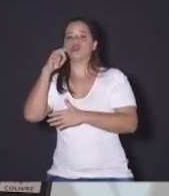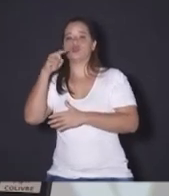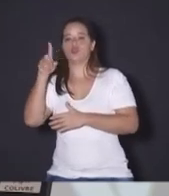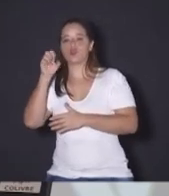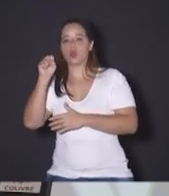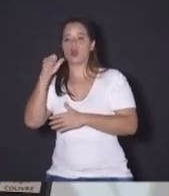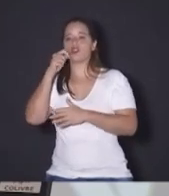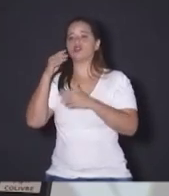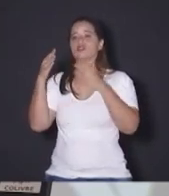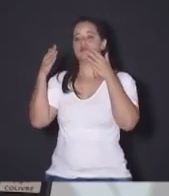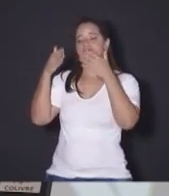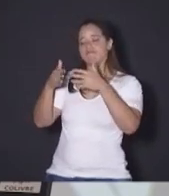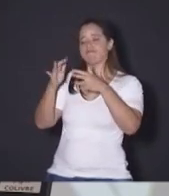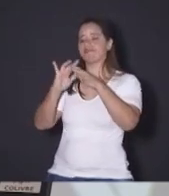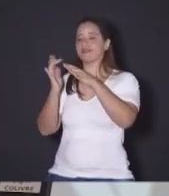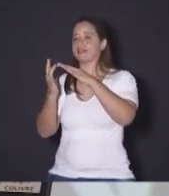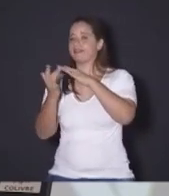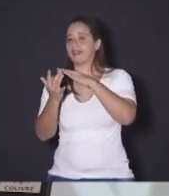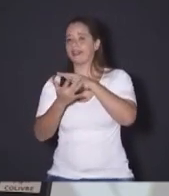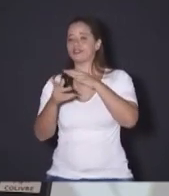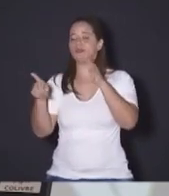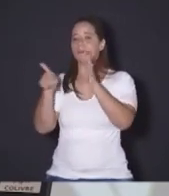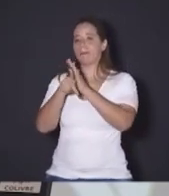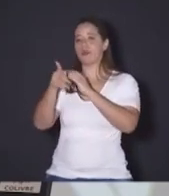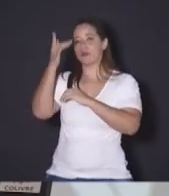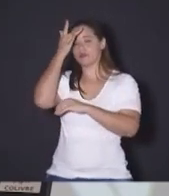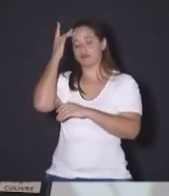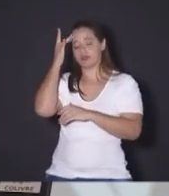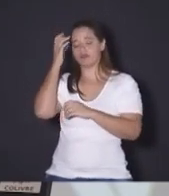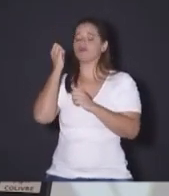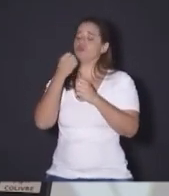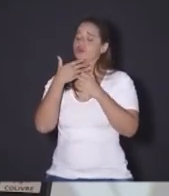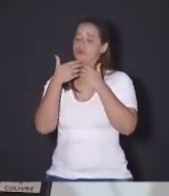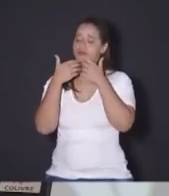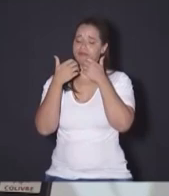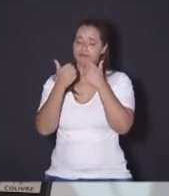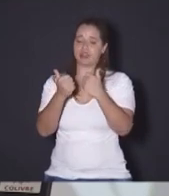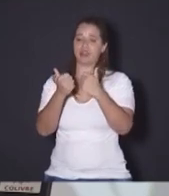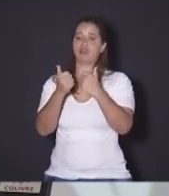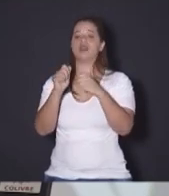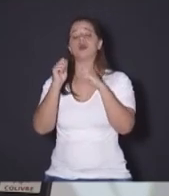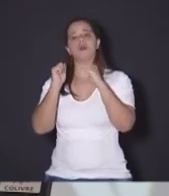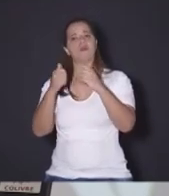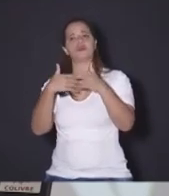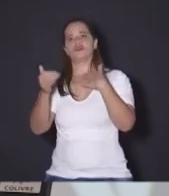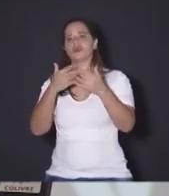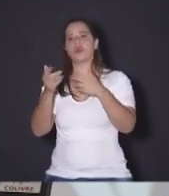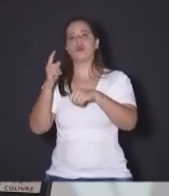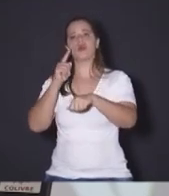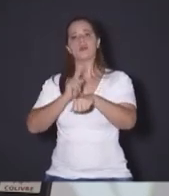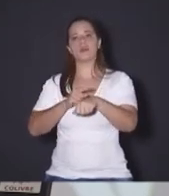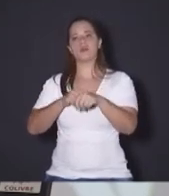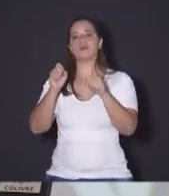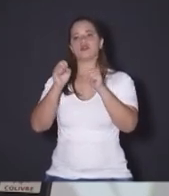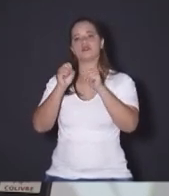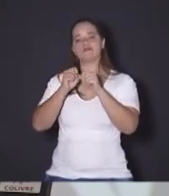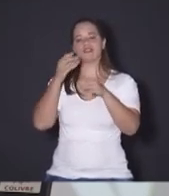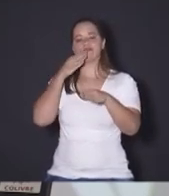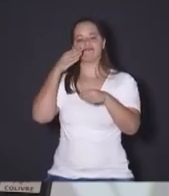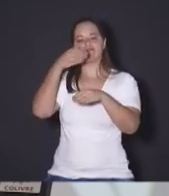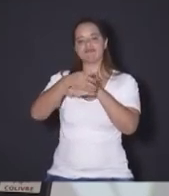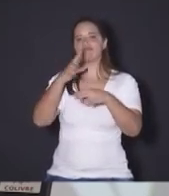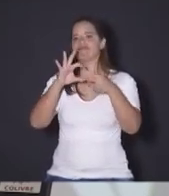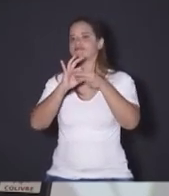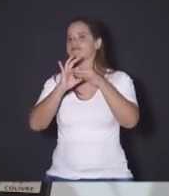fossem implementações proprietários tudo bem a gente poderia a qualquer momento fazer a nossa implementação